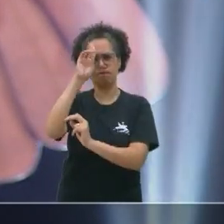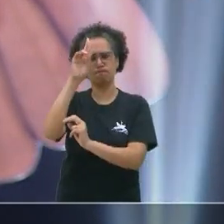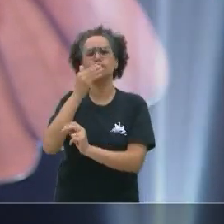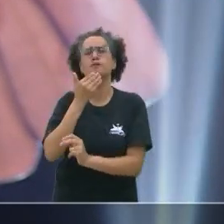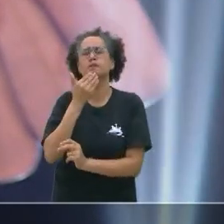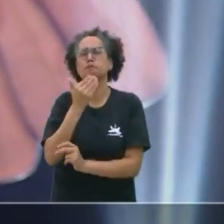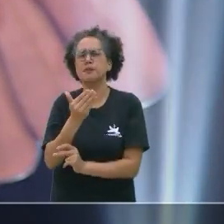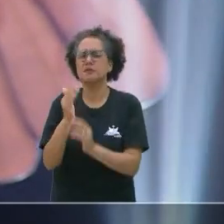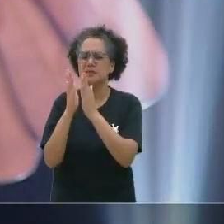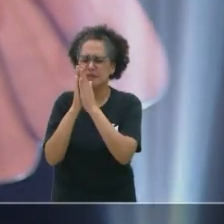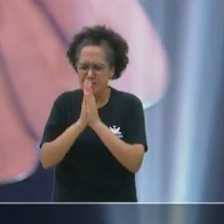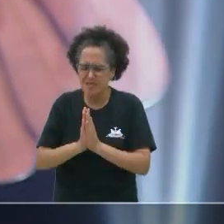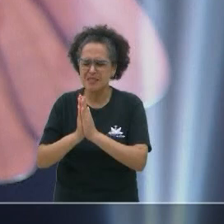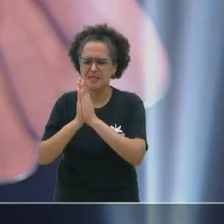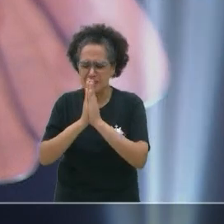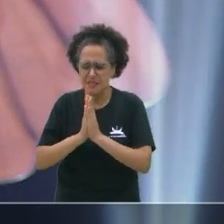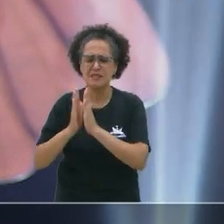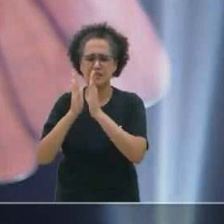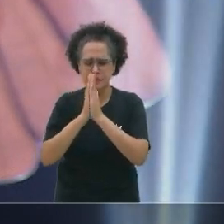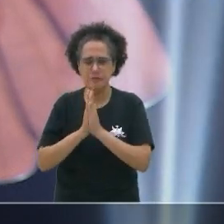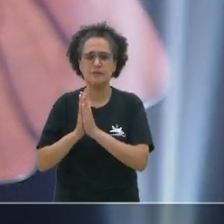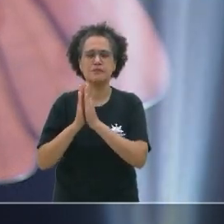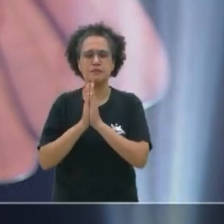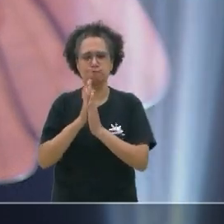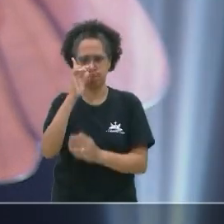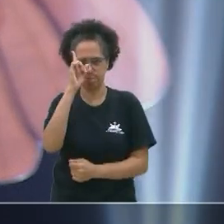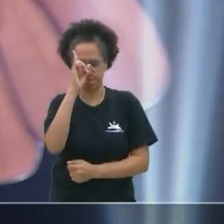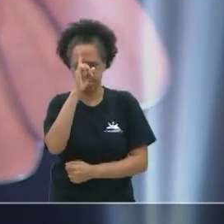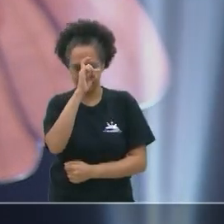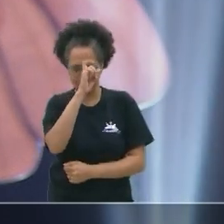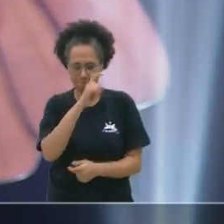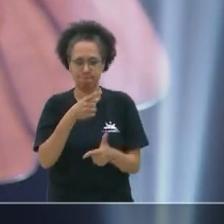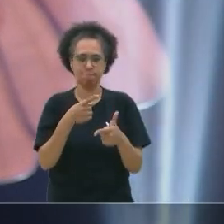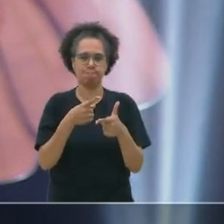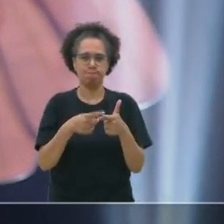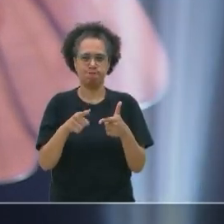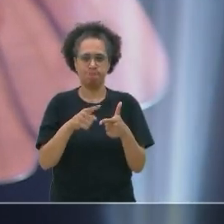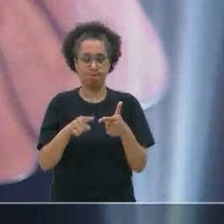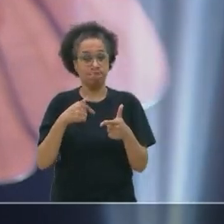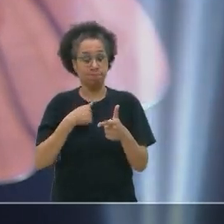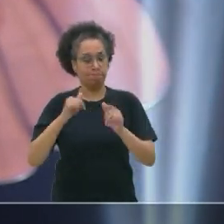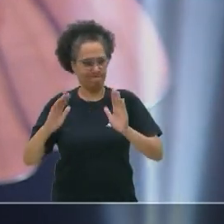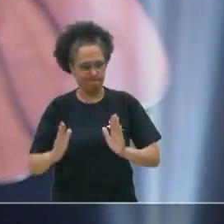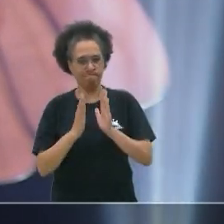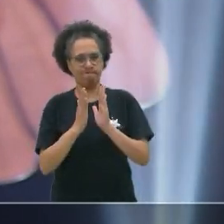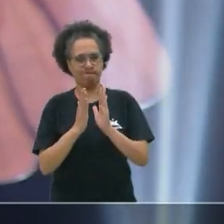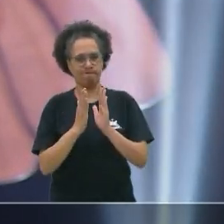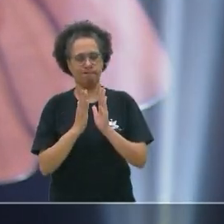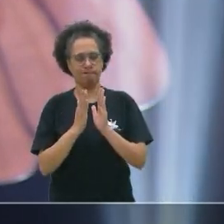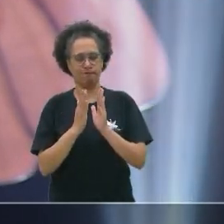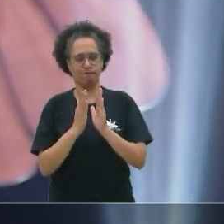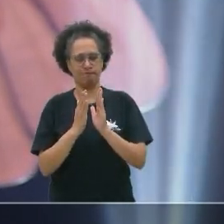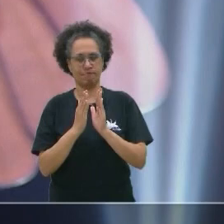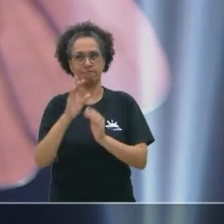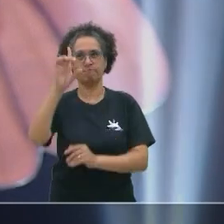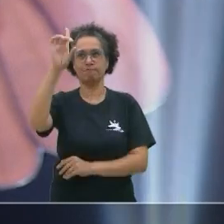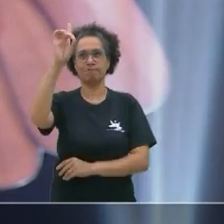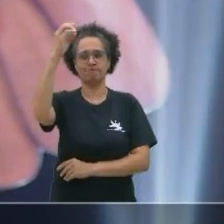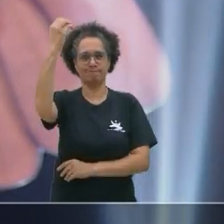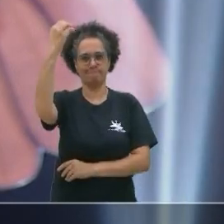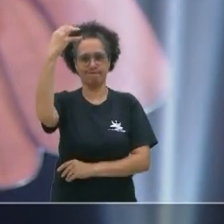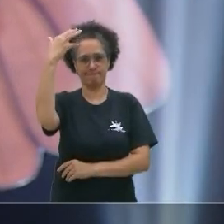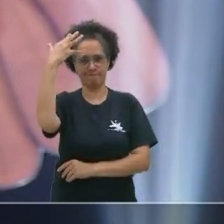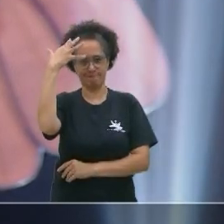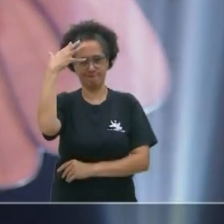e implorar, na dificuldade, no problema que estou enfrentando, Ele é luz,